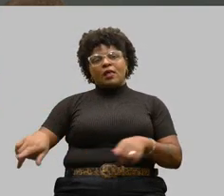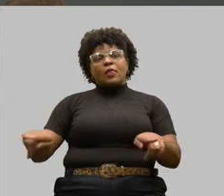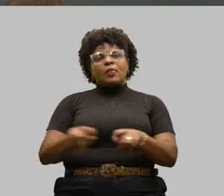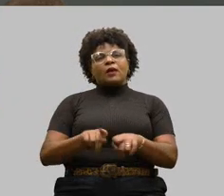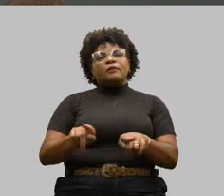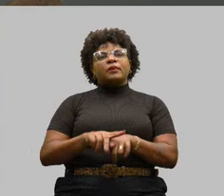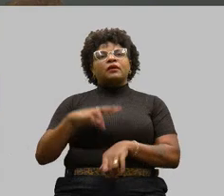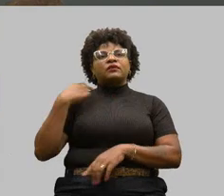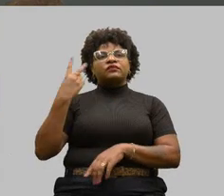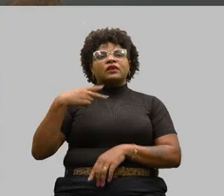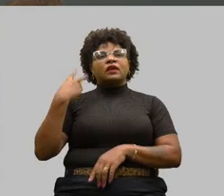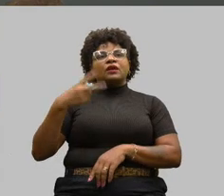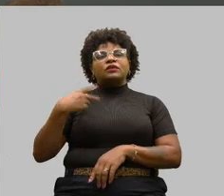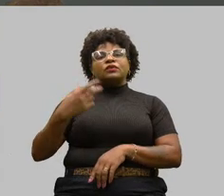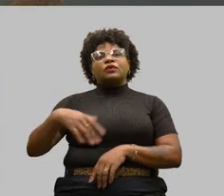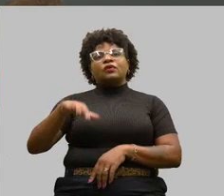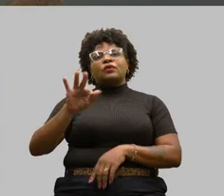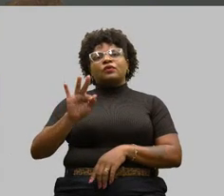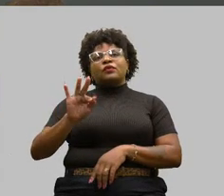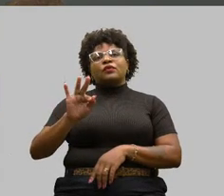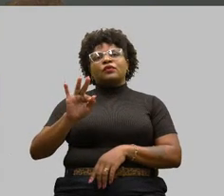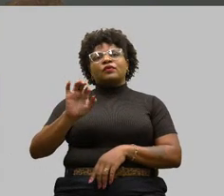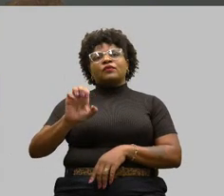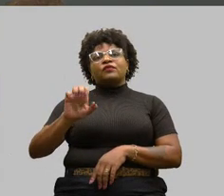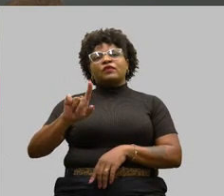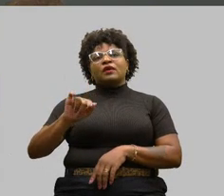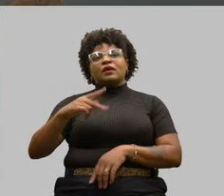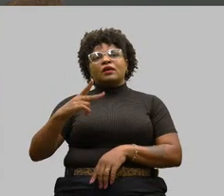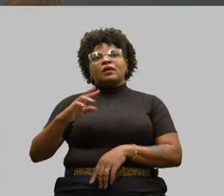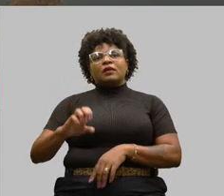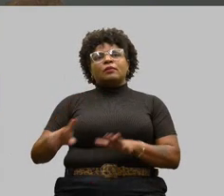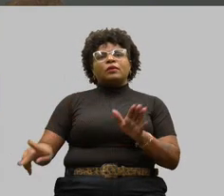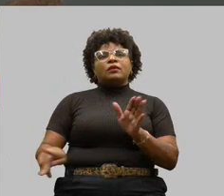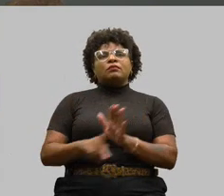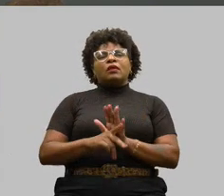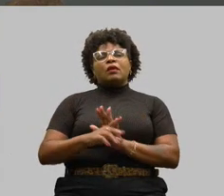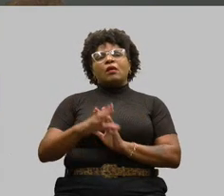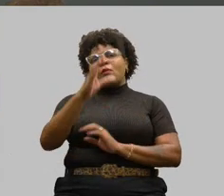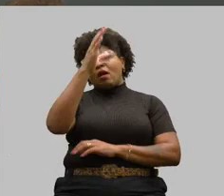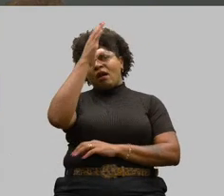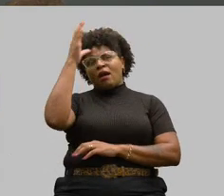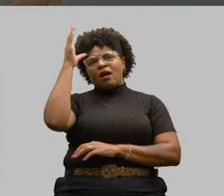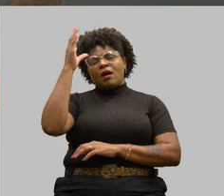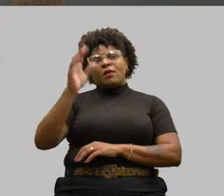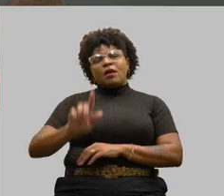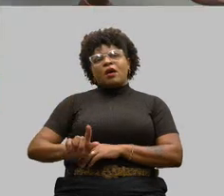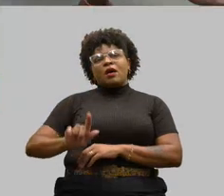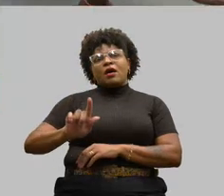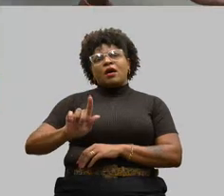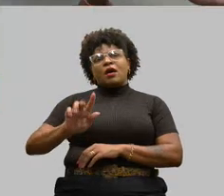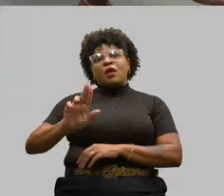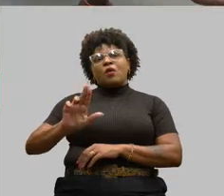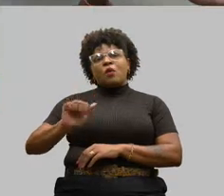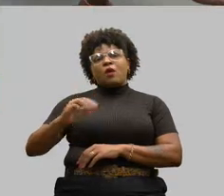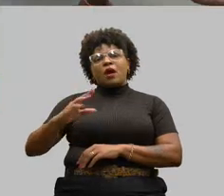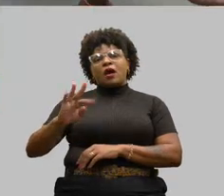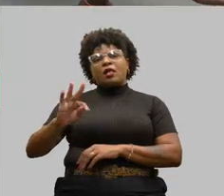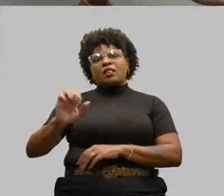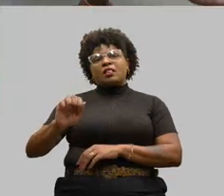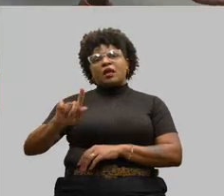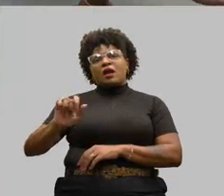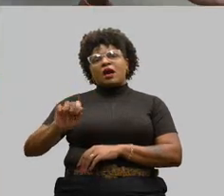a Câmara Municipal de Cataguases registrar a presença de Aline de Castro Santos